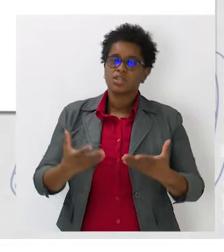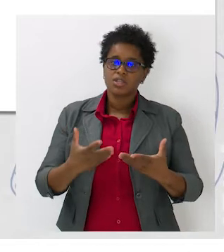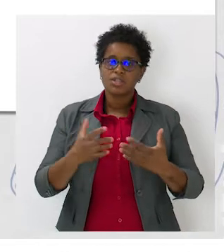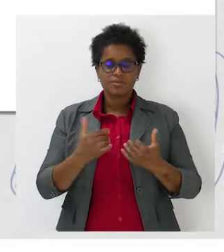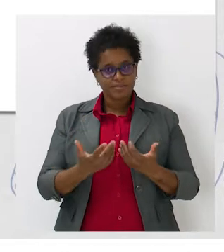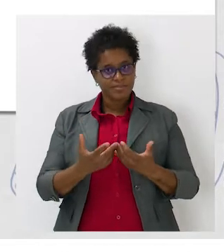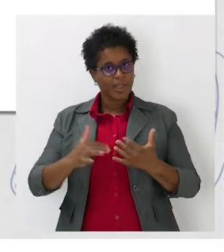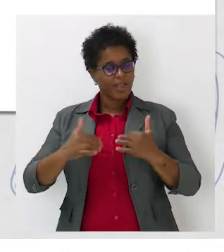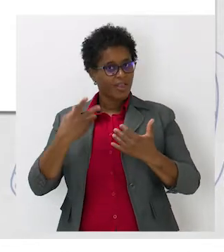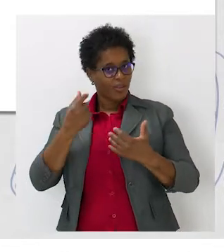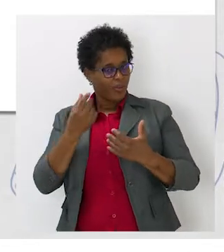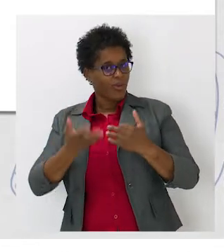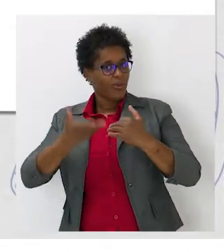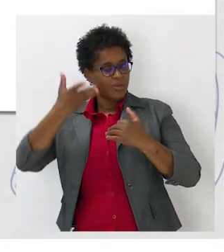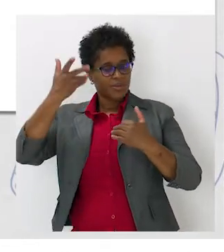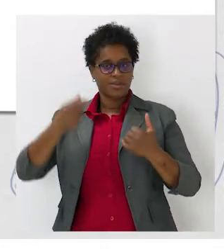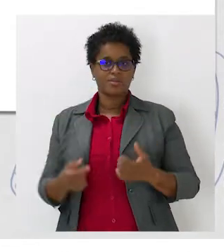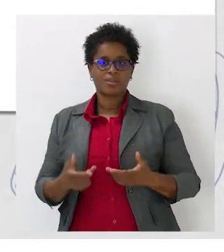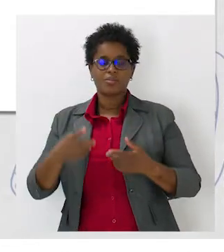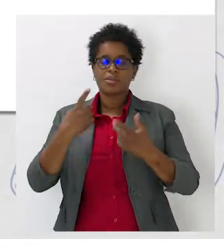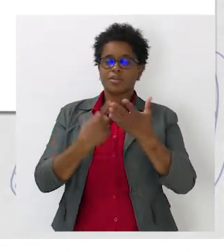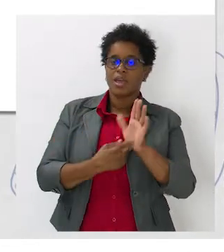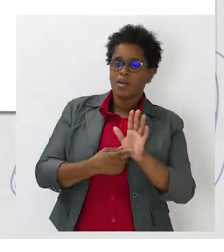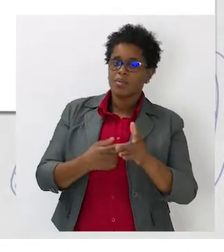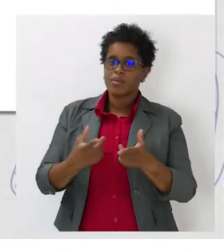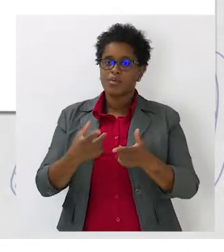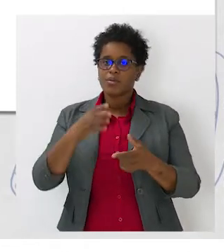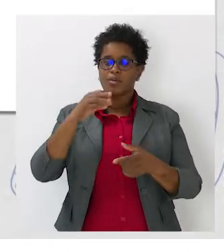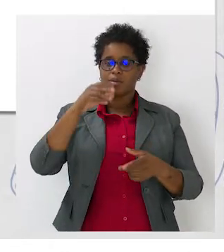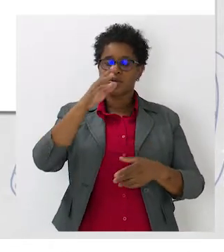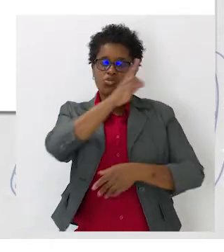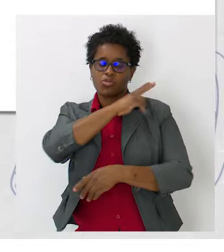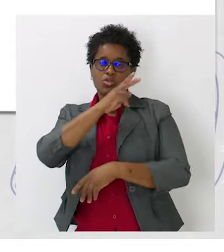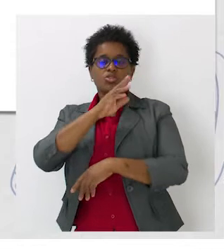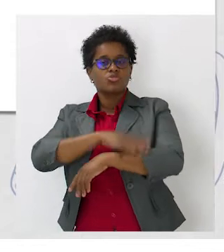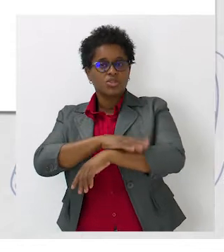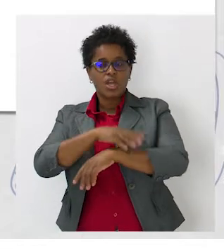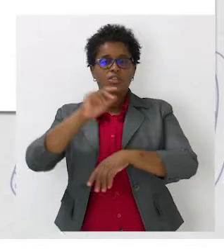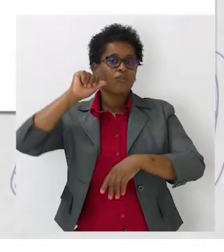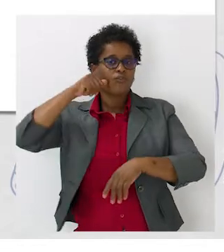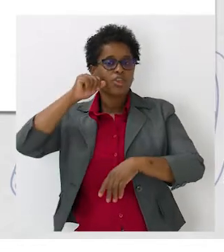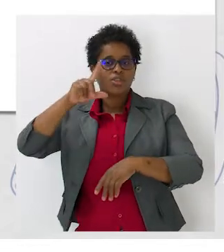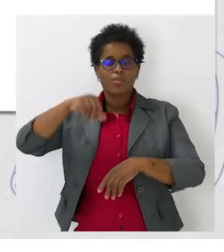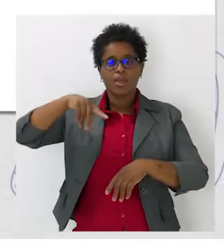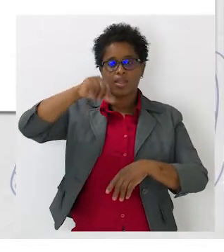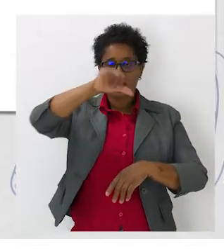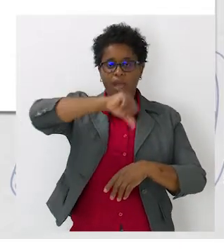que se enriqueceram, como o caso de proprietários do vinho, e do